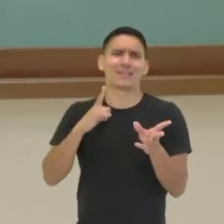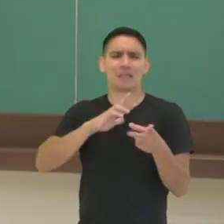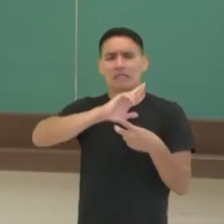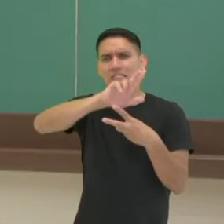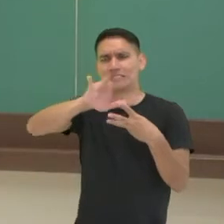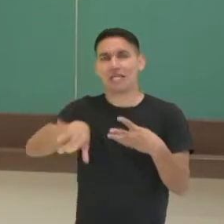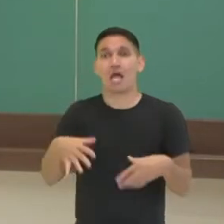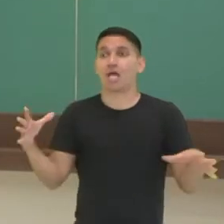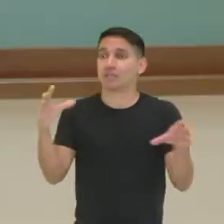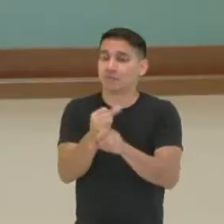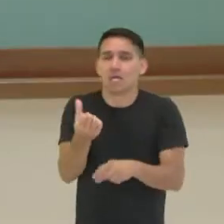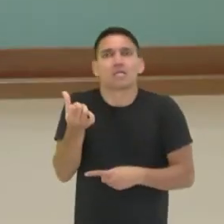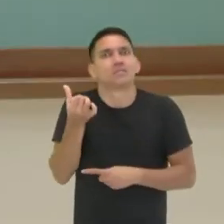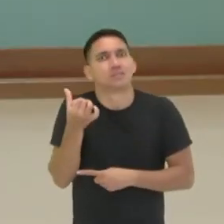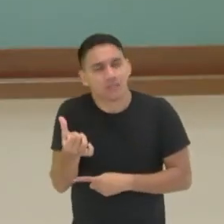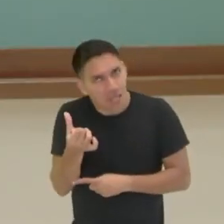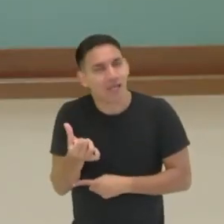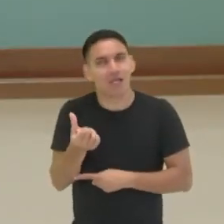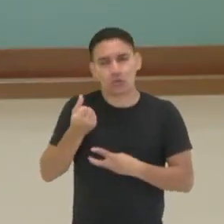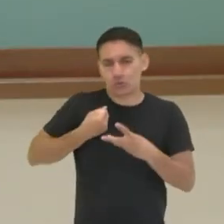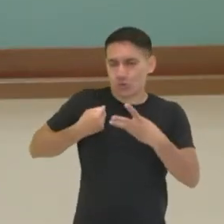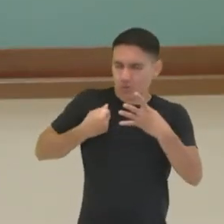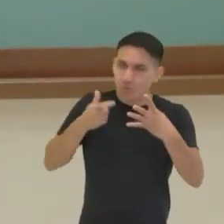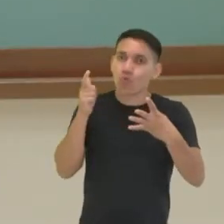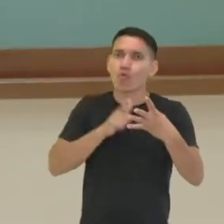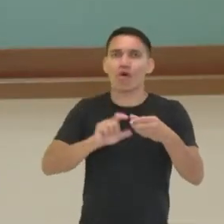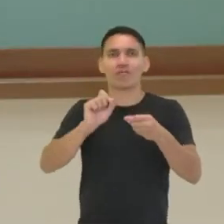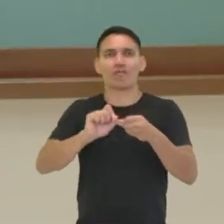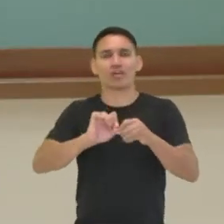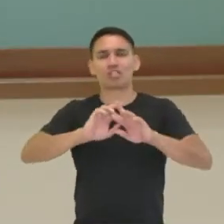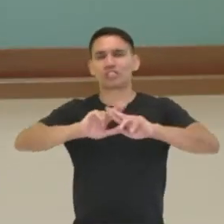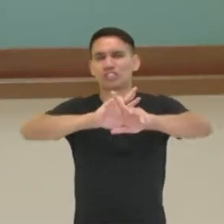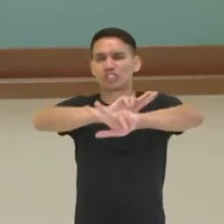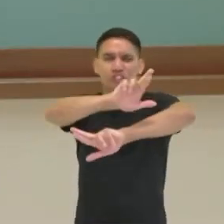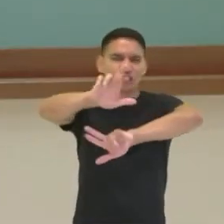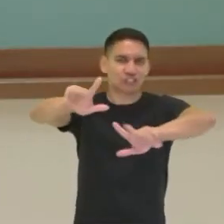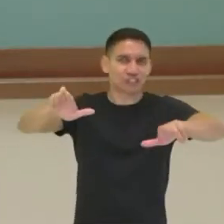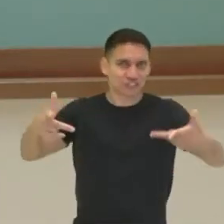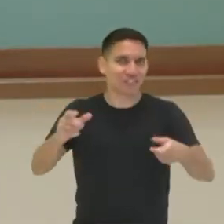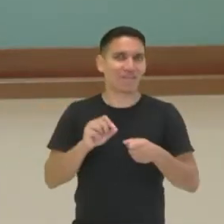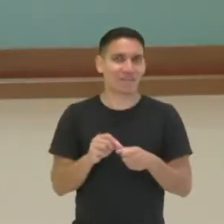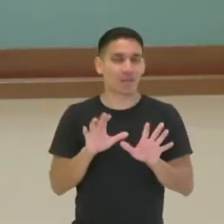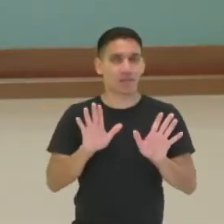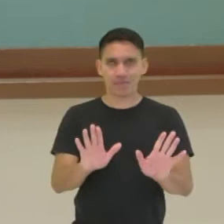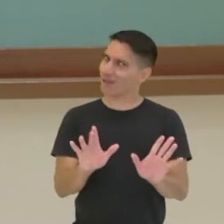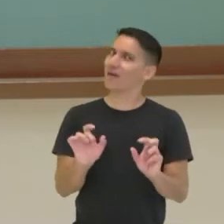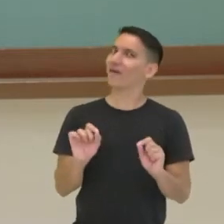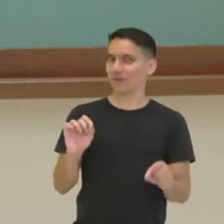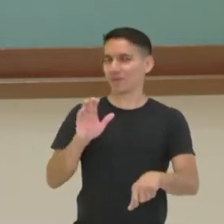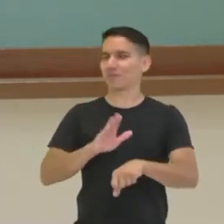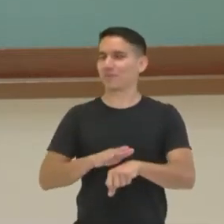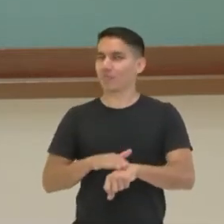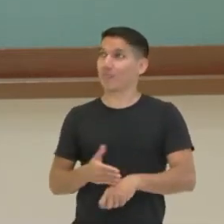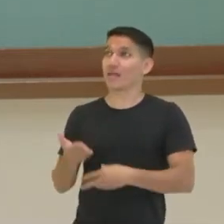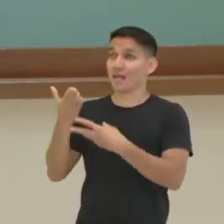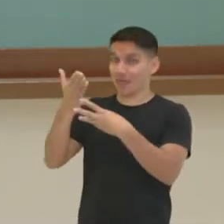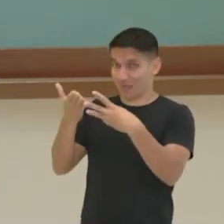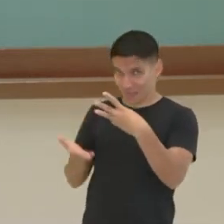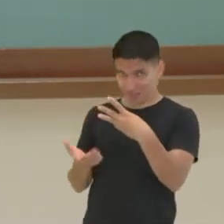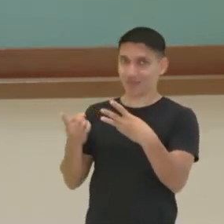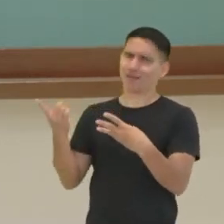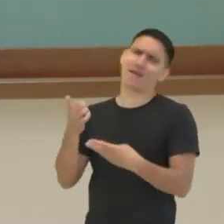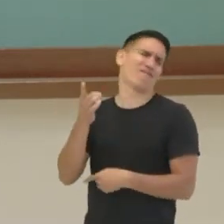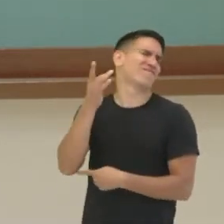6, né, os números procurados. Então, eu tenho 6 formas diferentes. Porém, né, para esses 3 algarismos